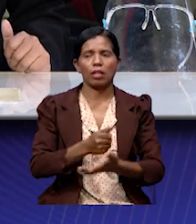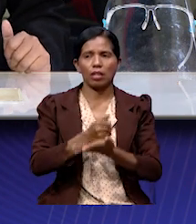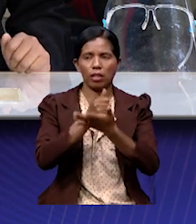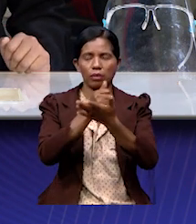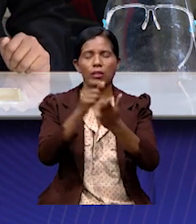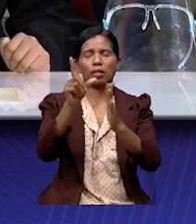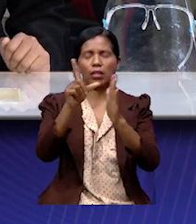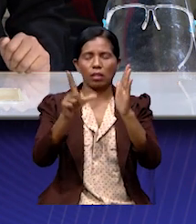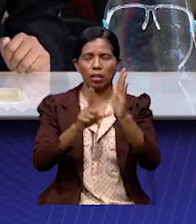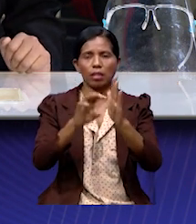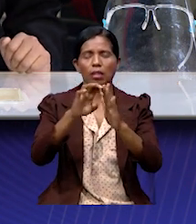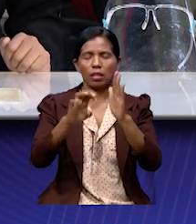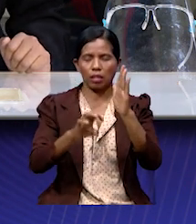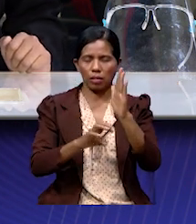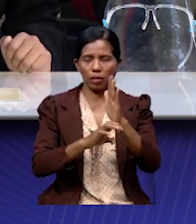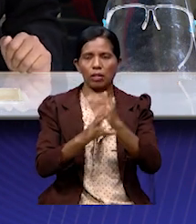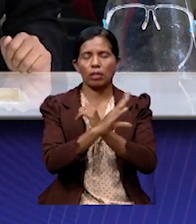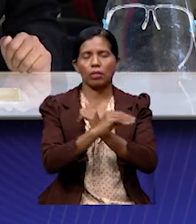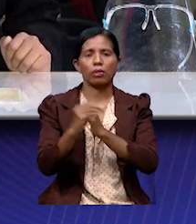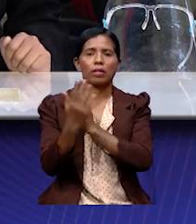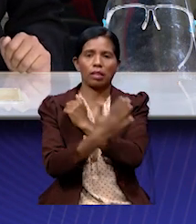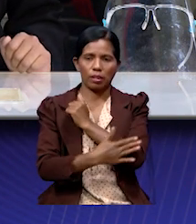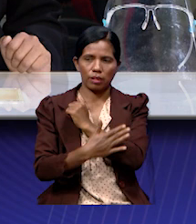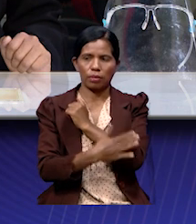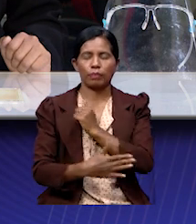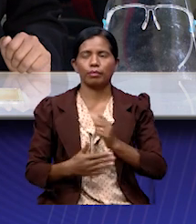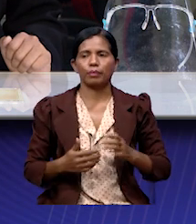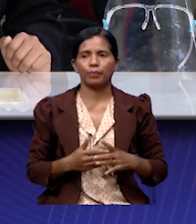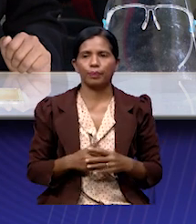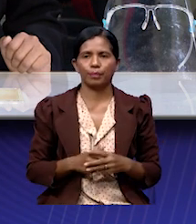lei, Estado no nação.